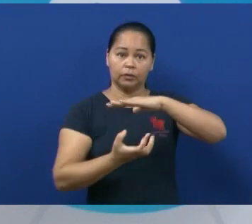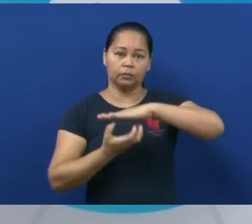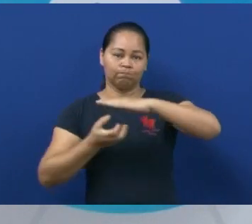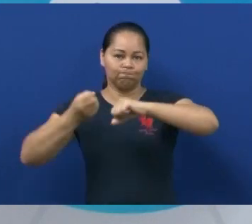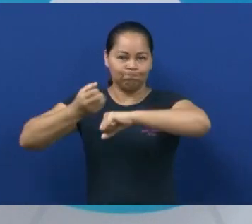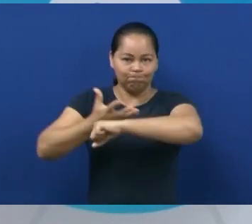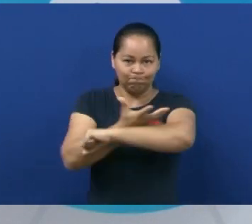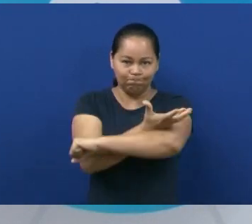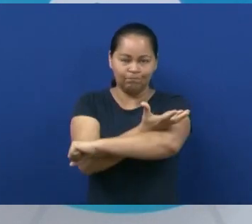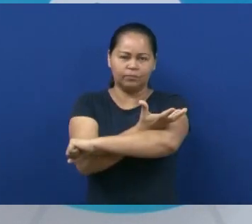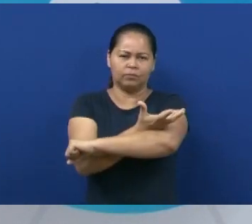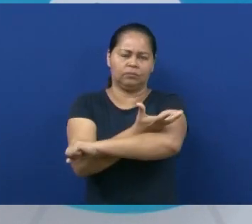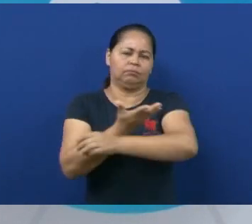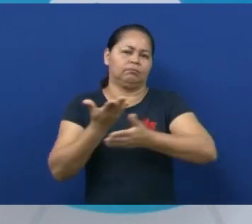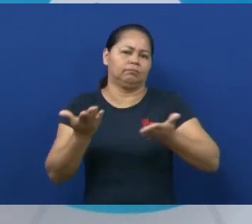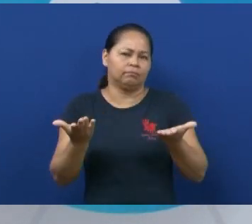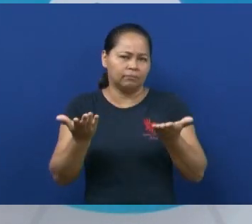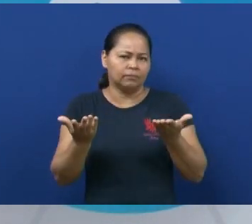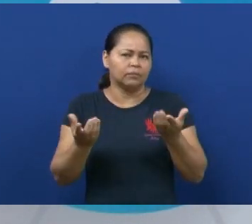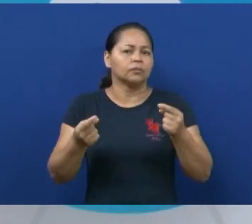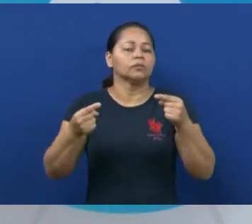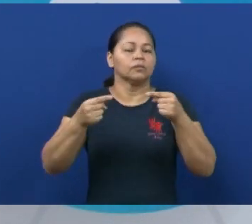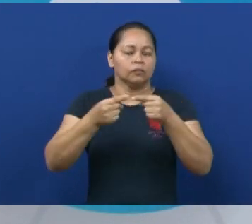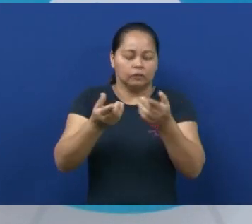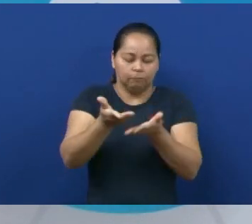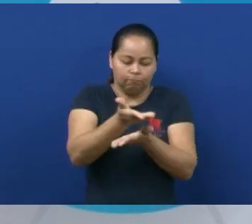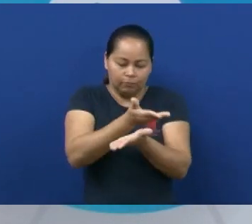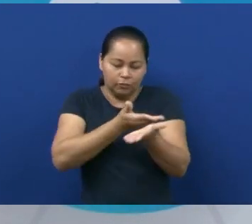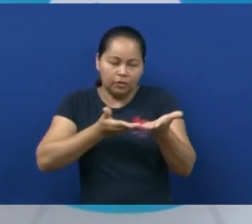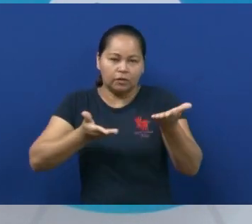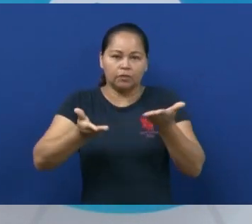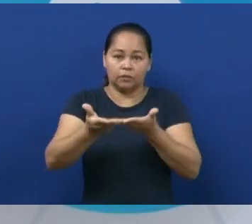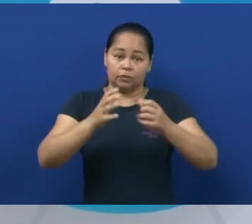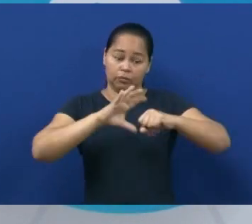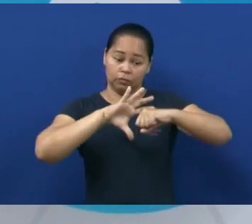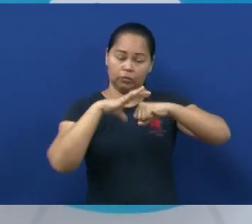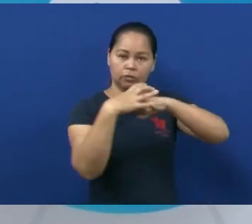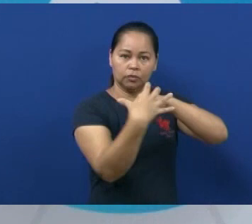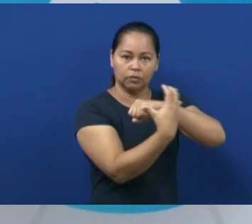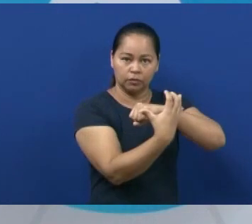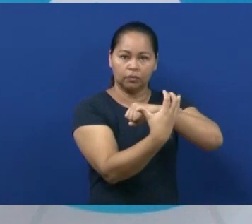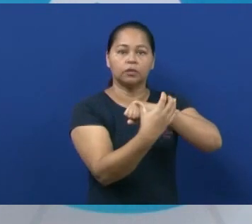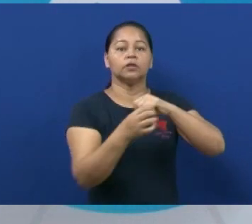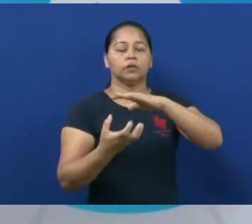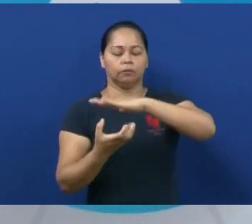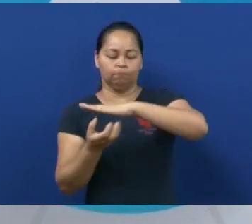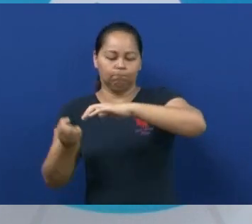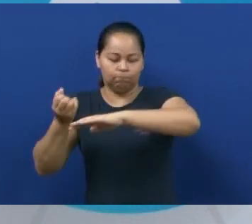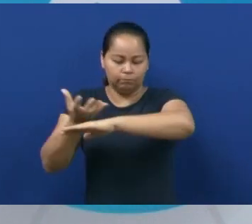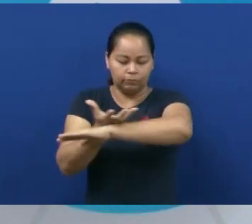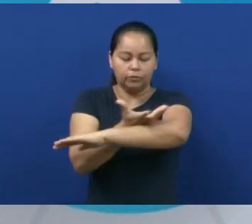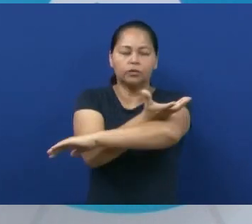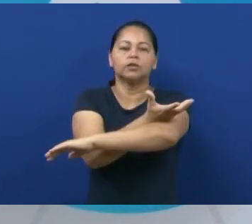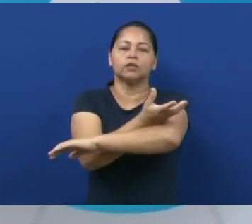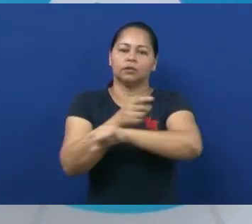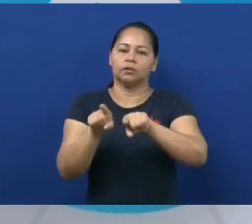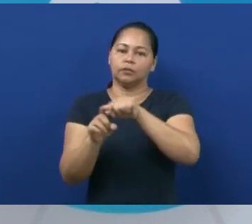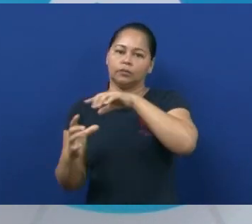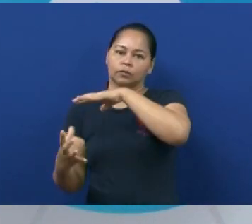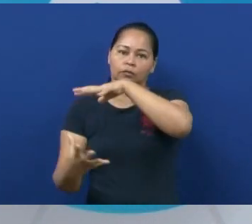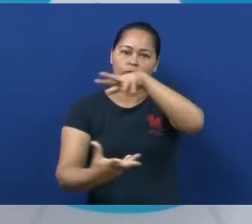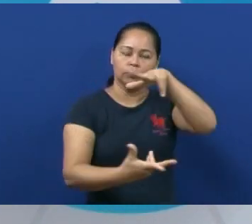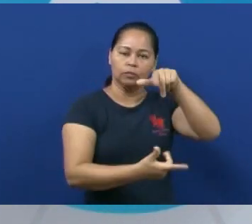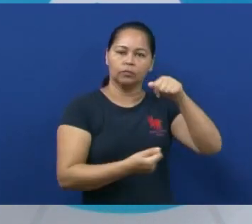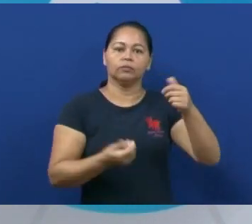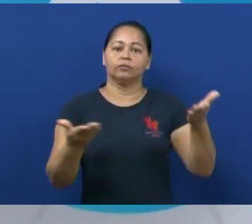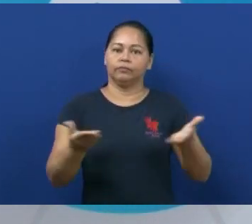Por incrível que pareça, existe uma relação direta entre o coronavírus e o meio ambiente, e esse será o assunto da nossa